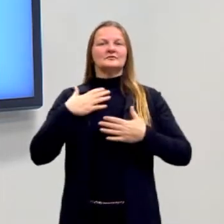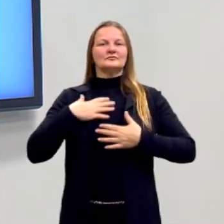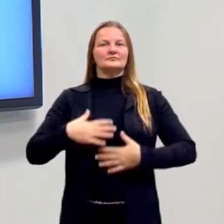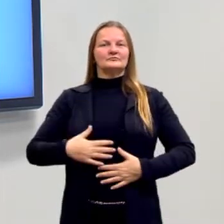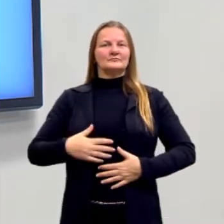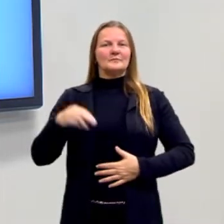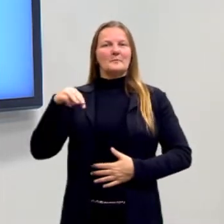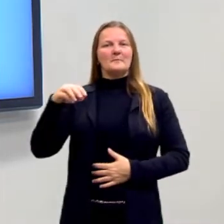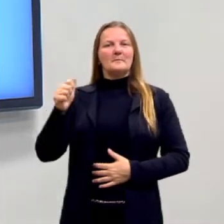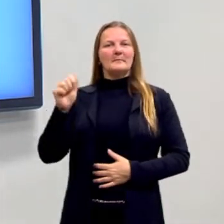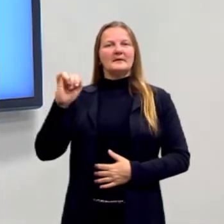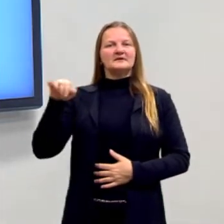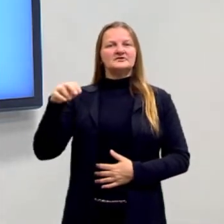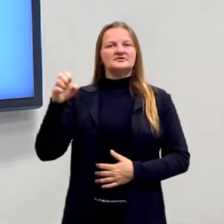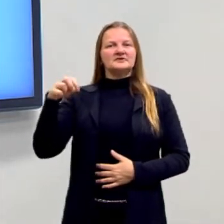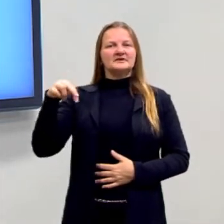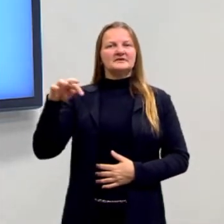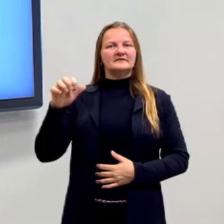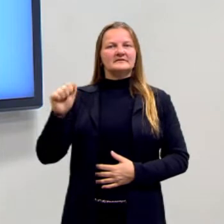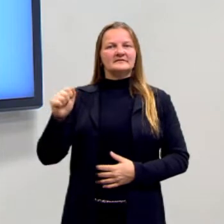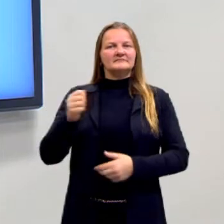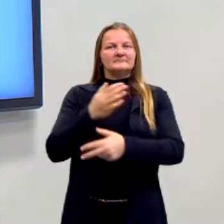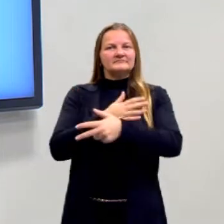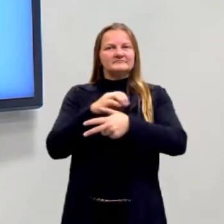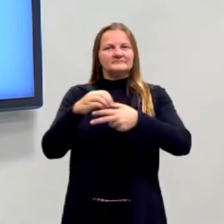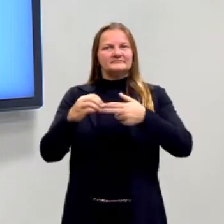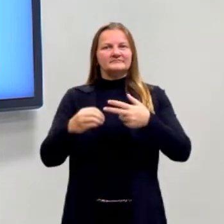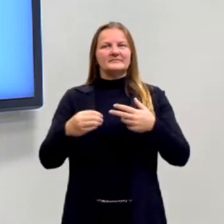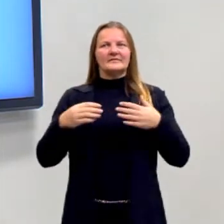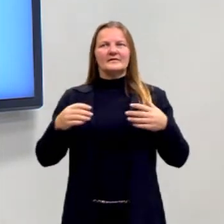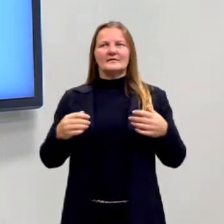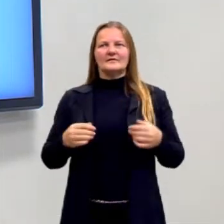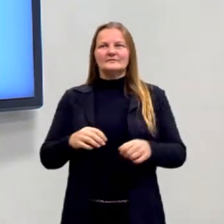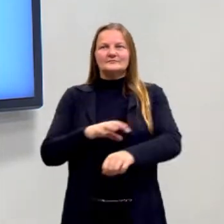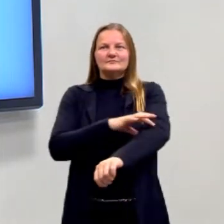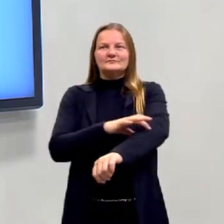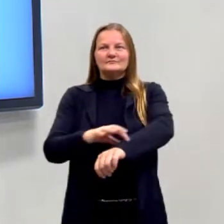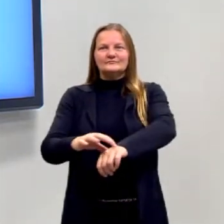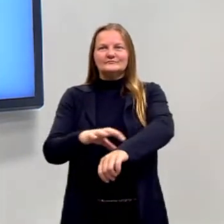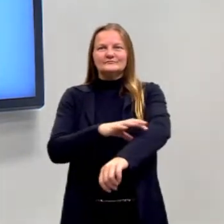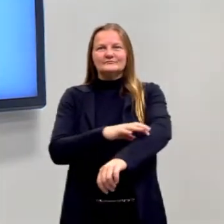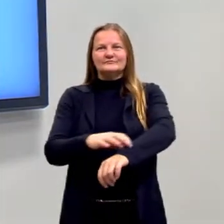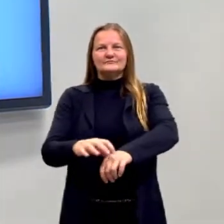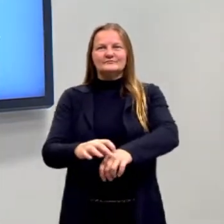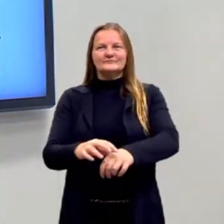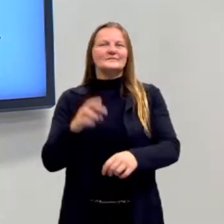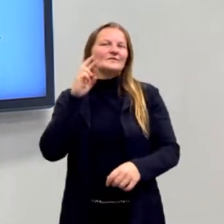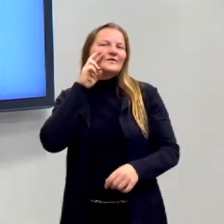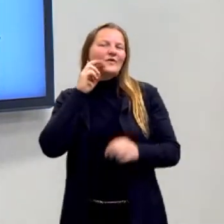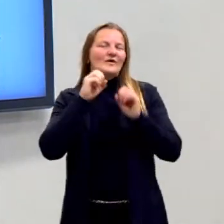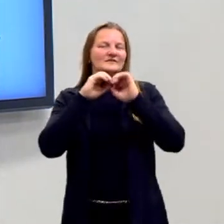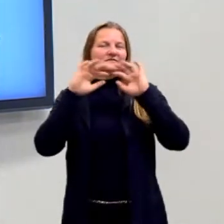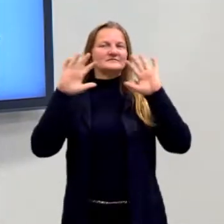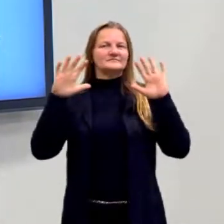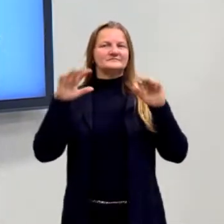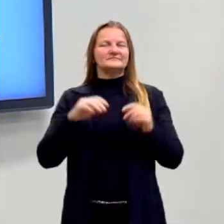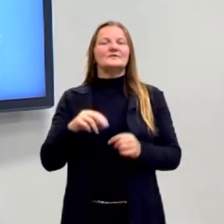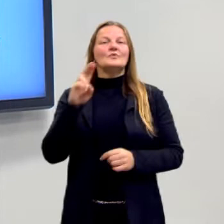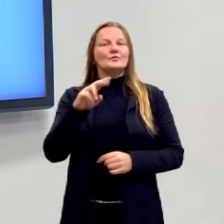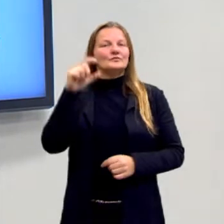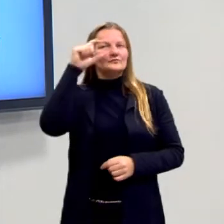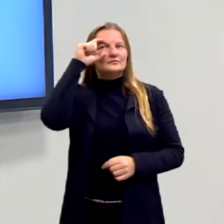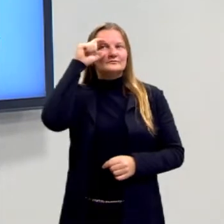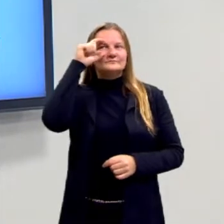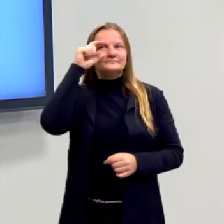pré-enem na cor Magenta e uma blusa comprida né cor rosa clara por baixo uso